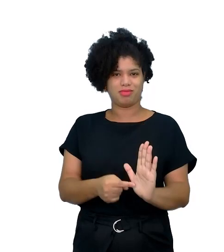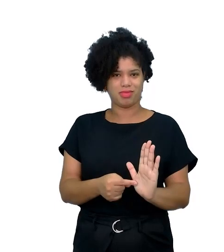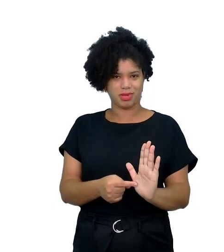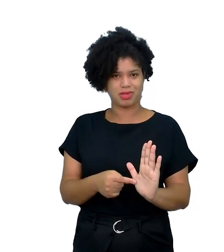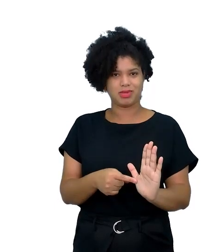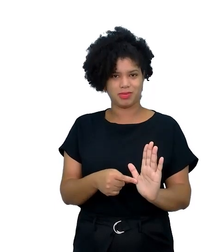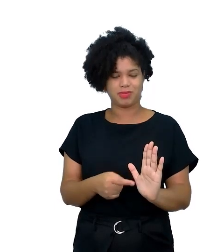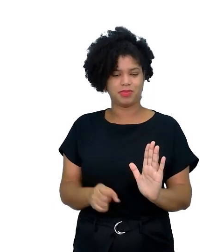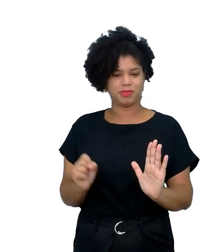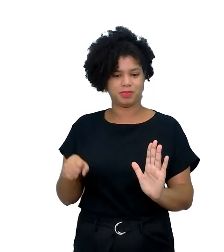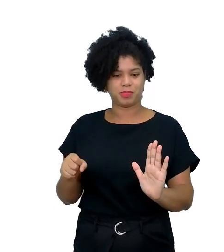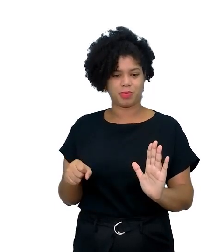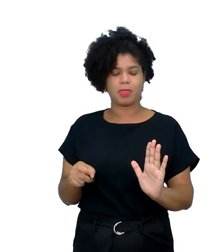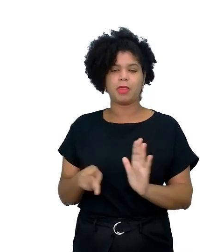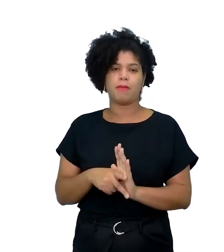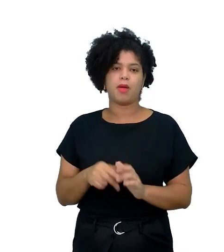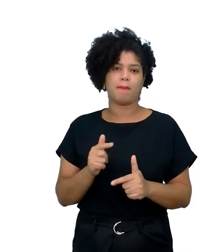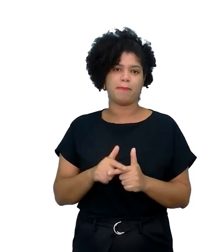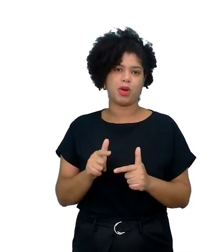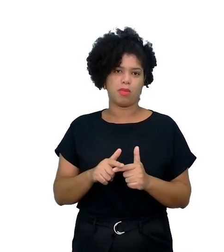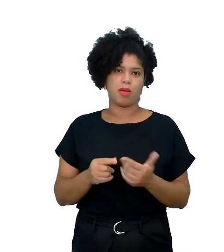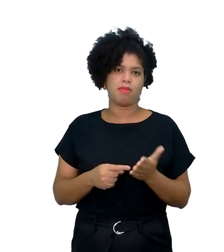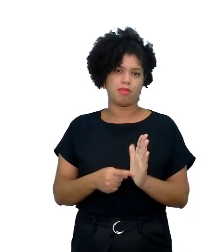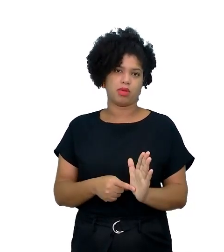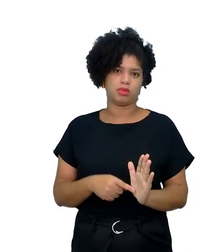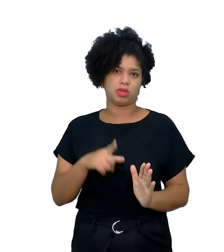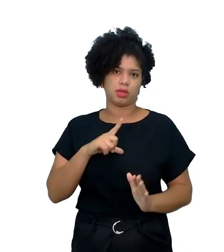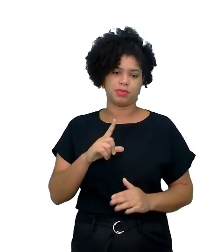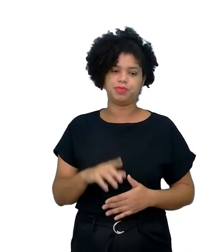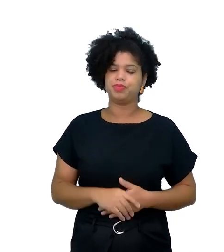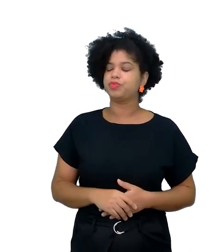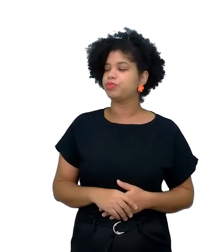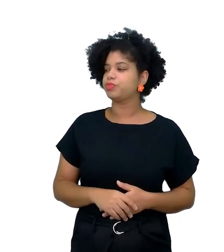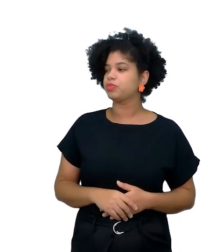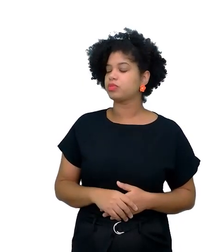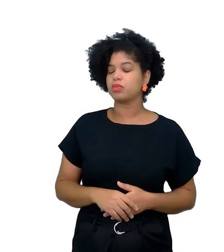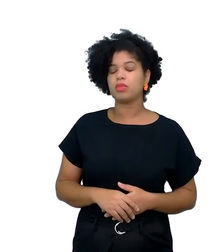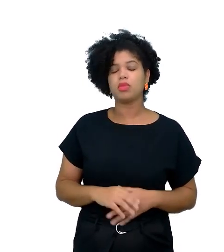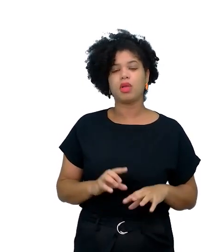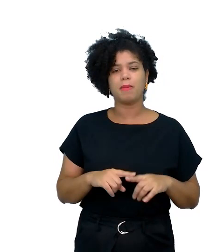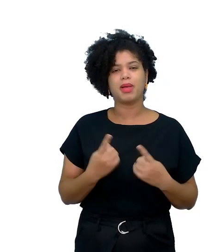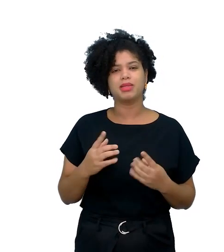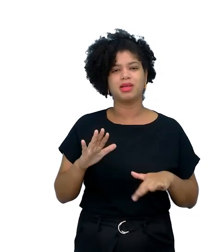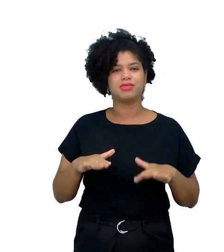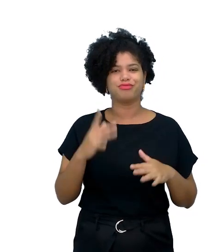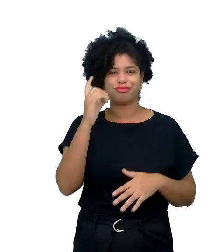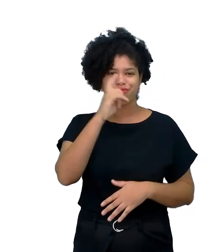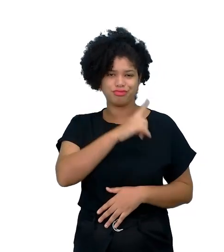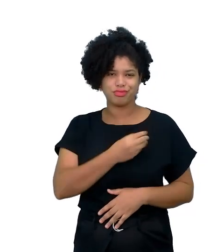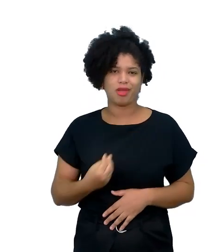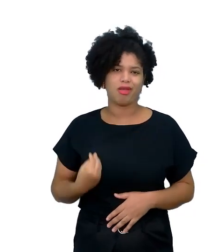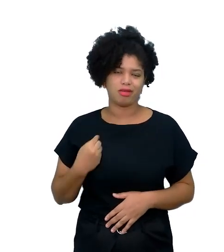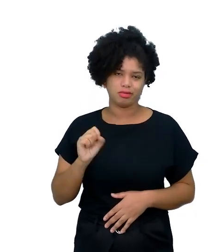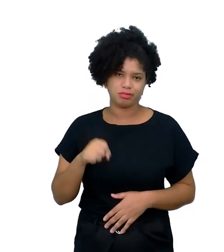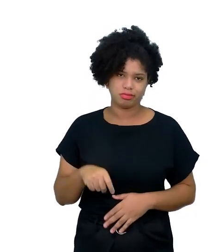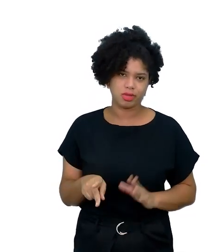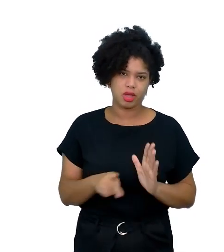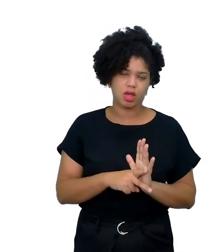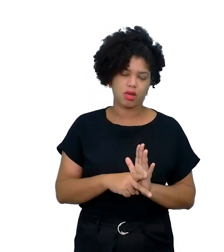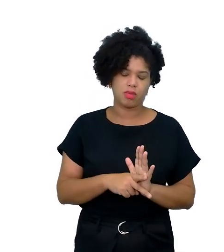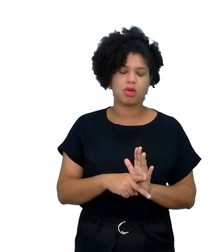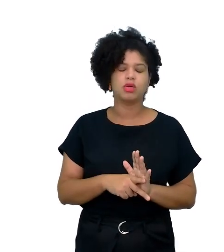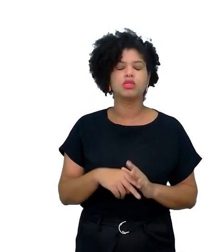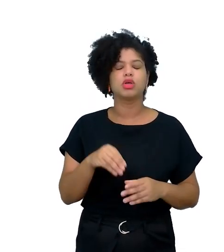pelo problema, né? O que está posto ali. E essas dificuldades, né? Que dificuldades a mudança do lugar